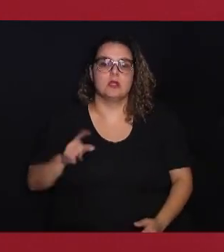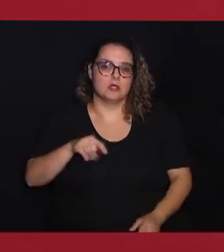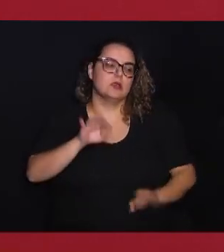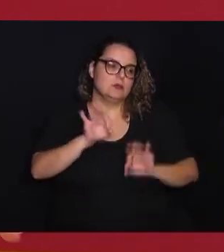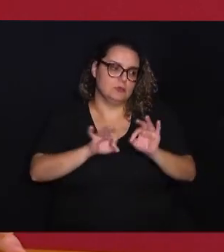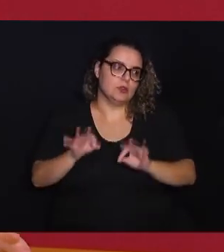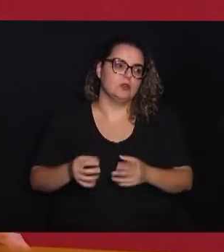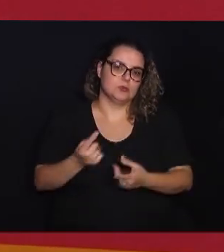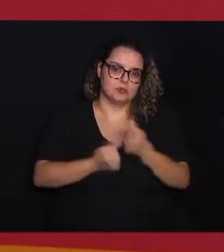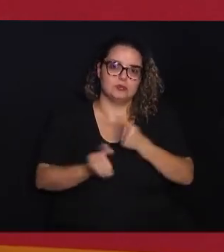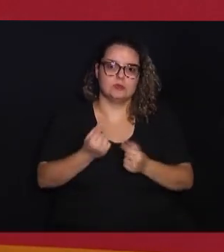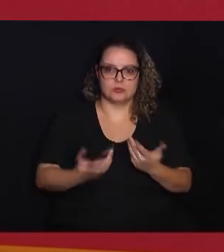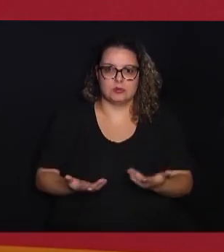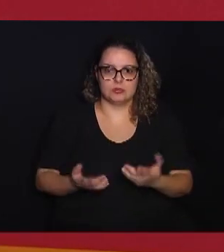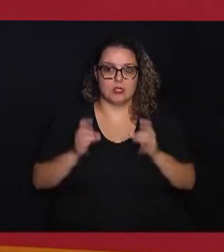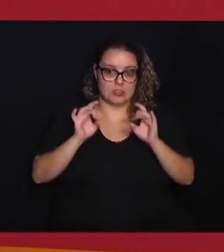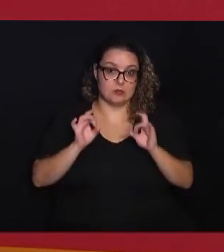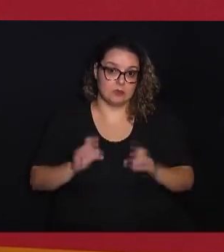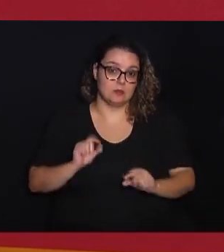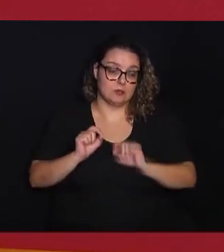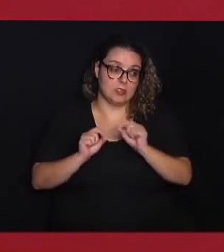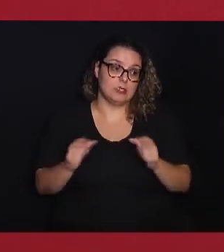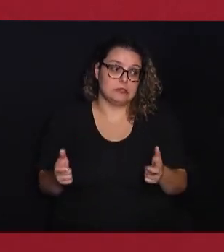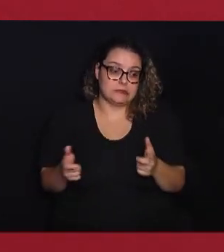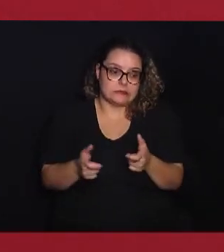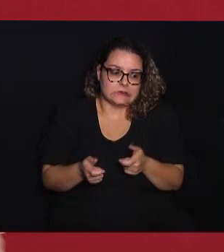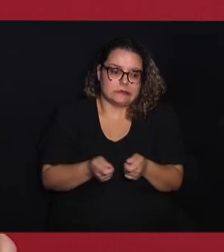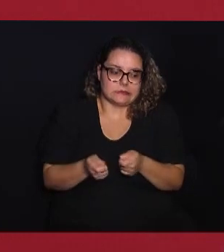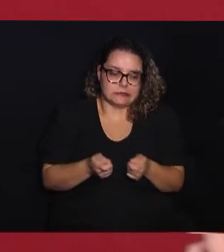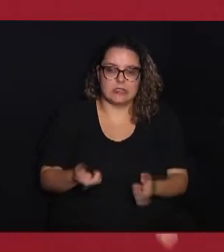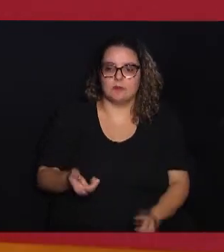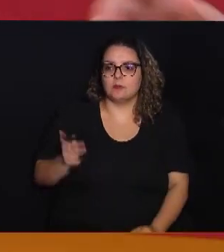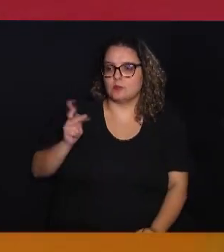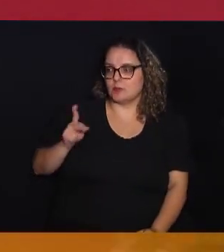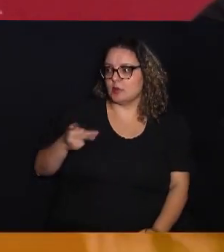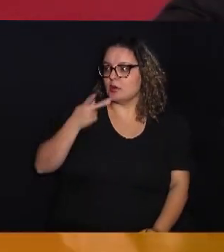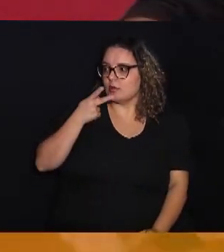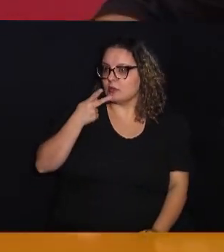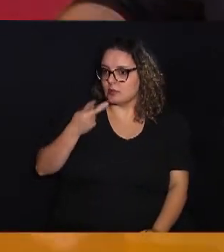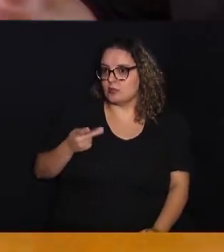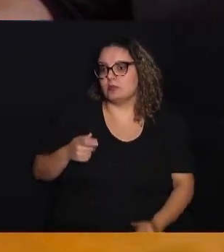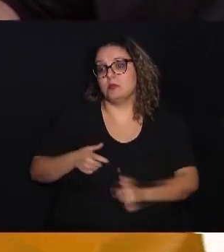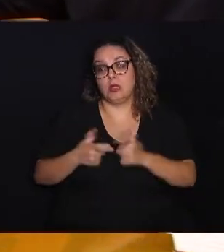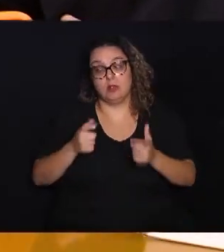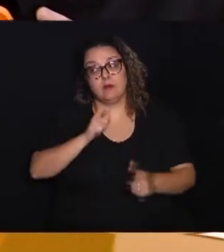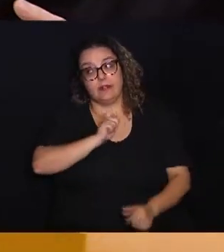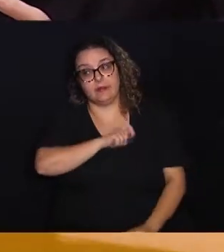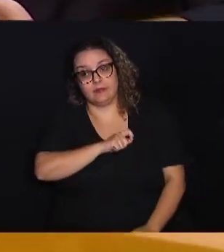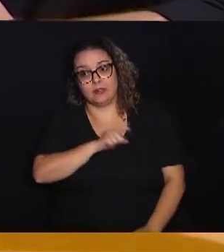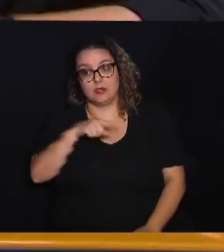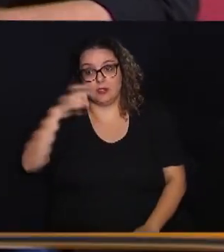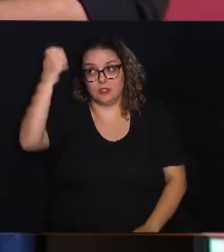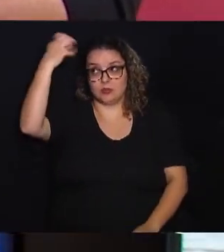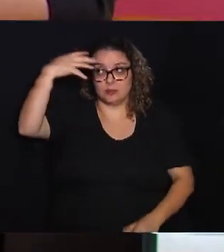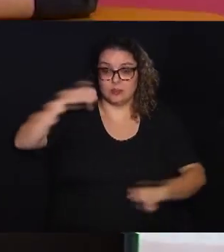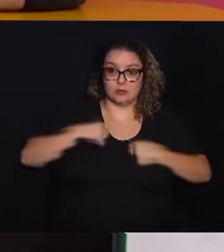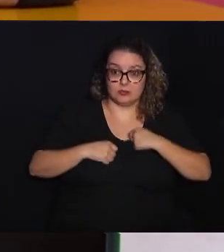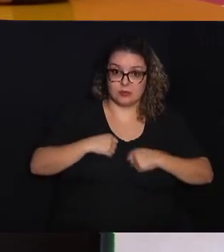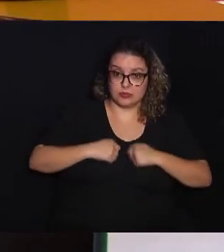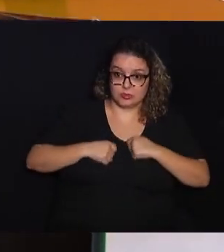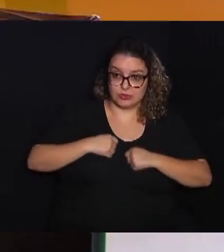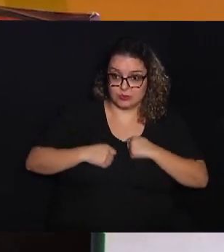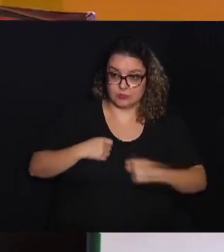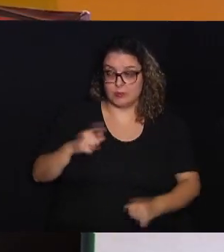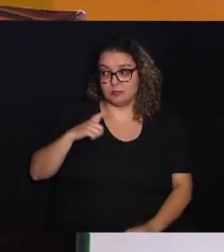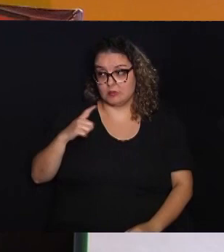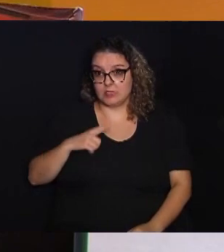Enfim, esse é o planejamento do orçamento, especialmente para quem está mais comprimido. Professor, você falou que um dos vilões é o chuveiro, né? Mas